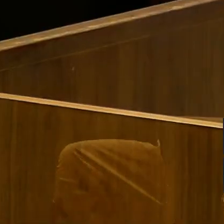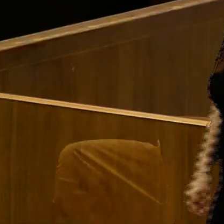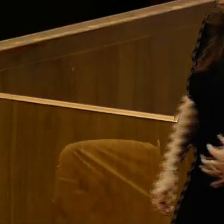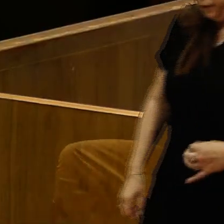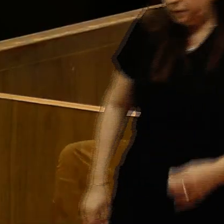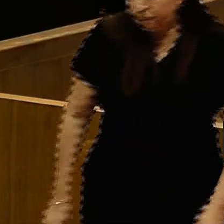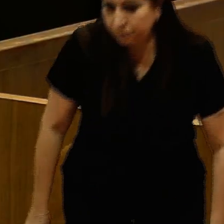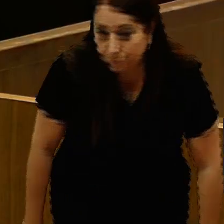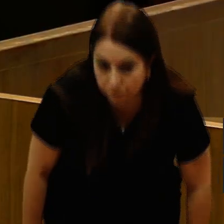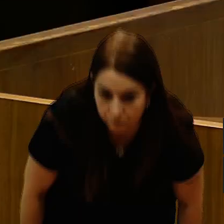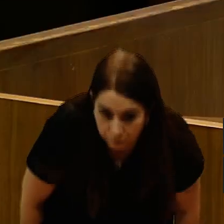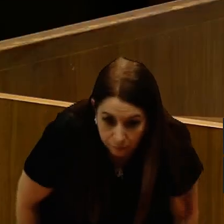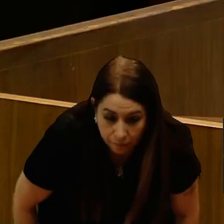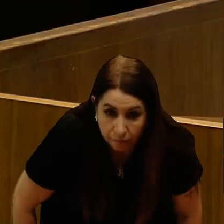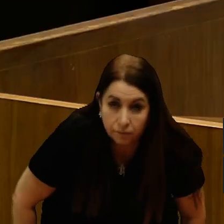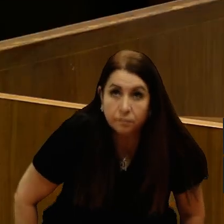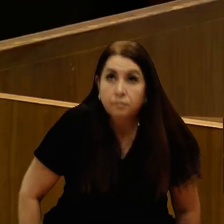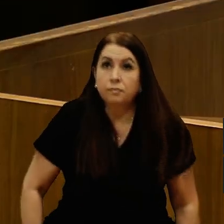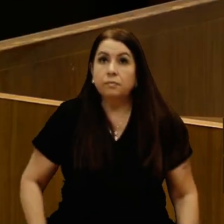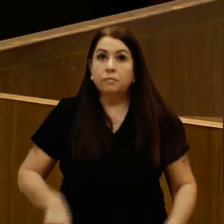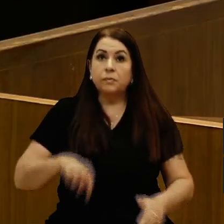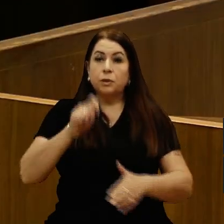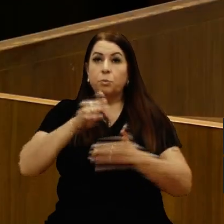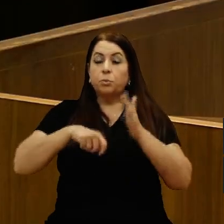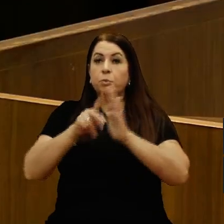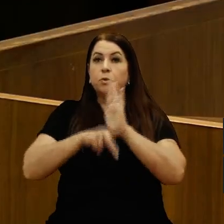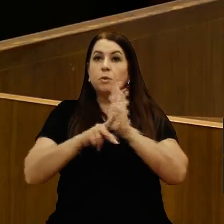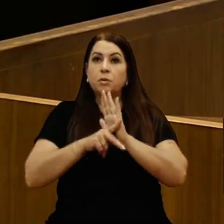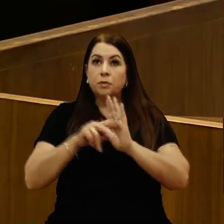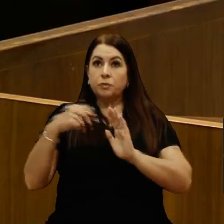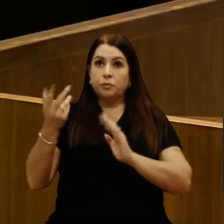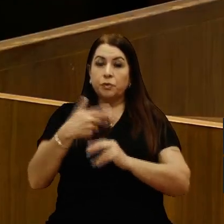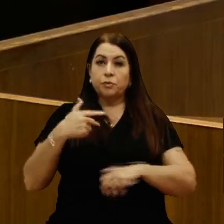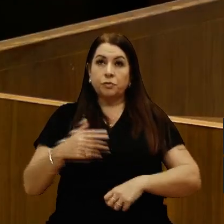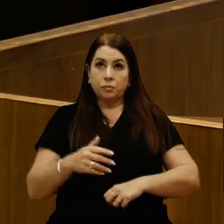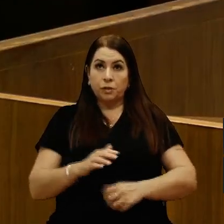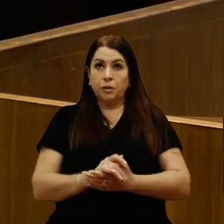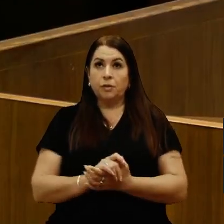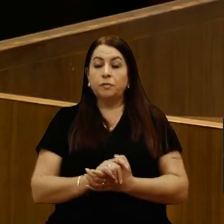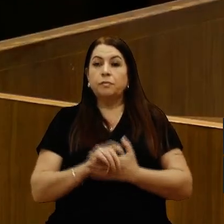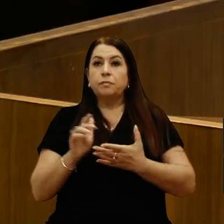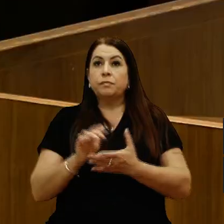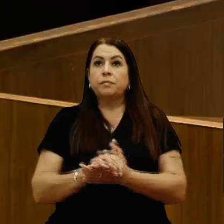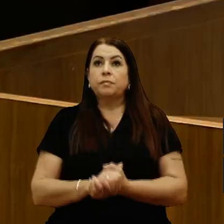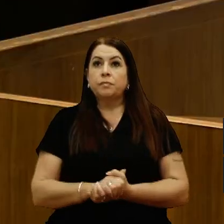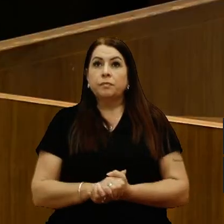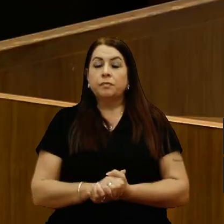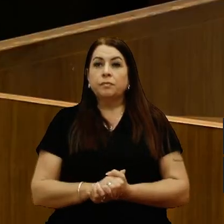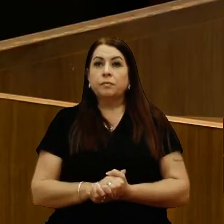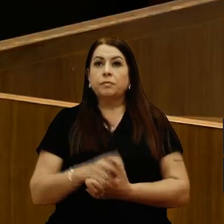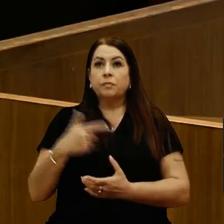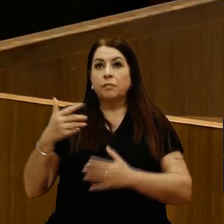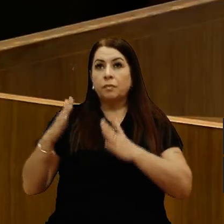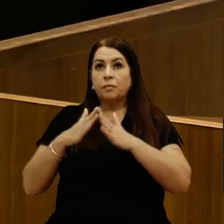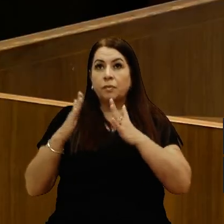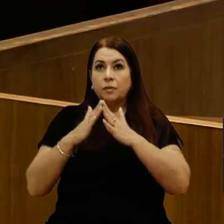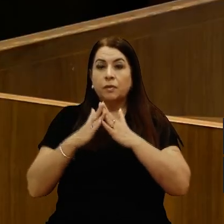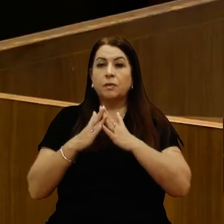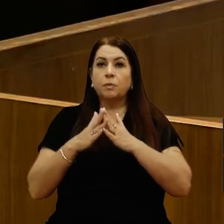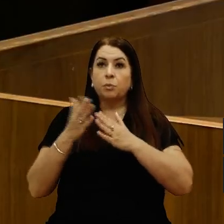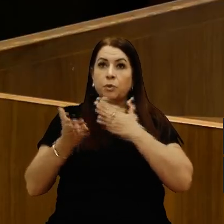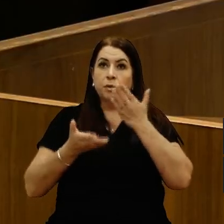de dizer que nós estamos protocolando, conforme o pedido da casa, conforme o